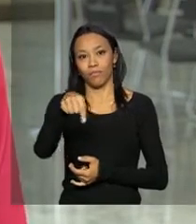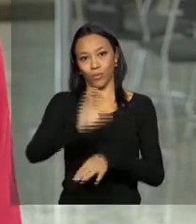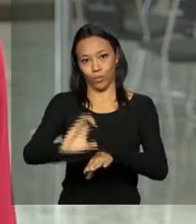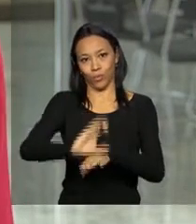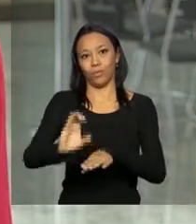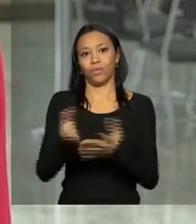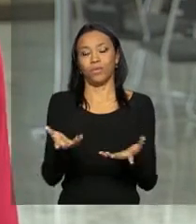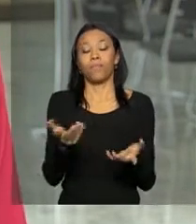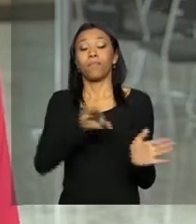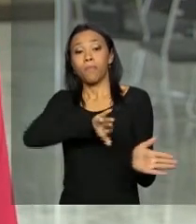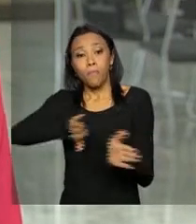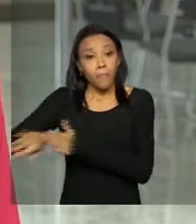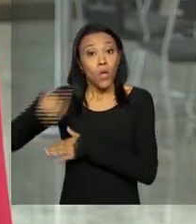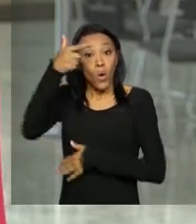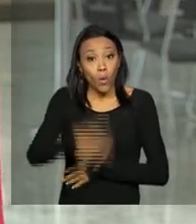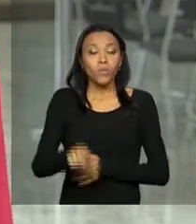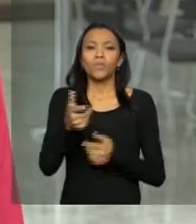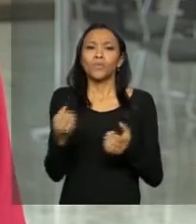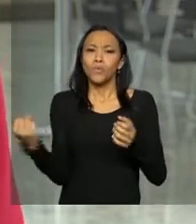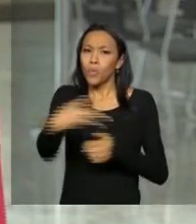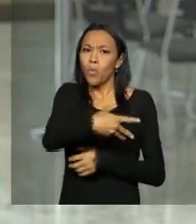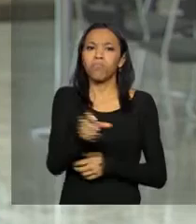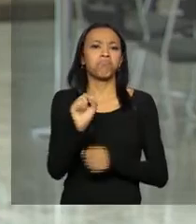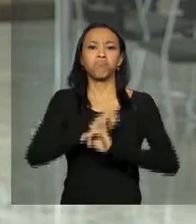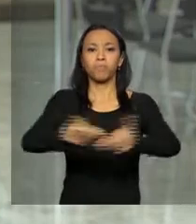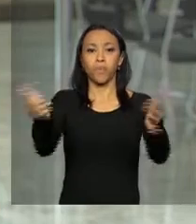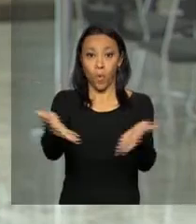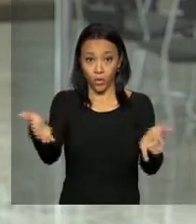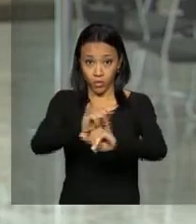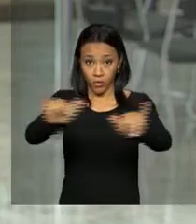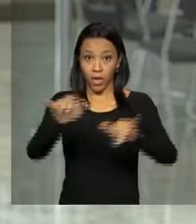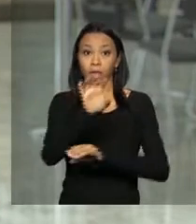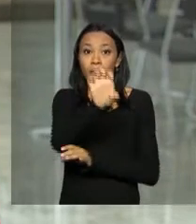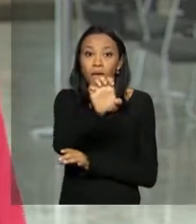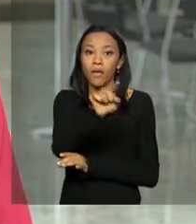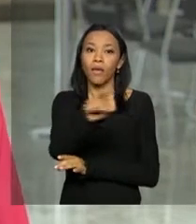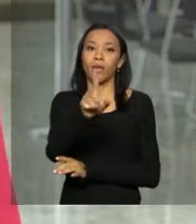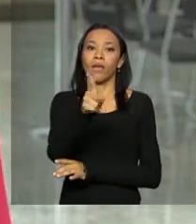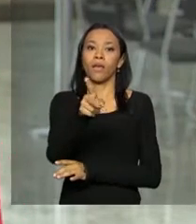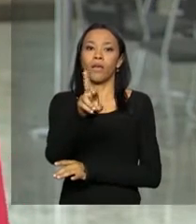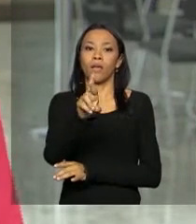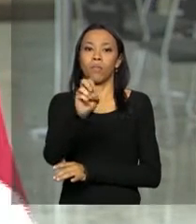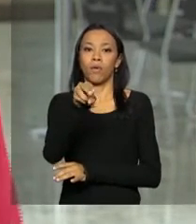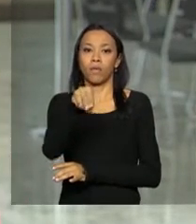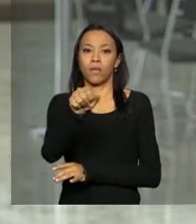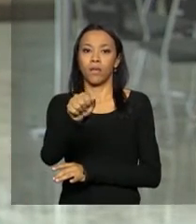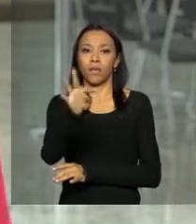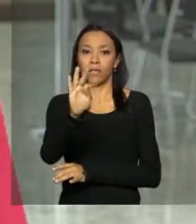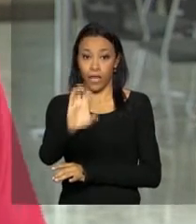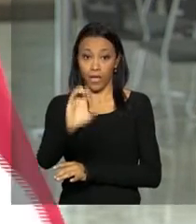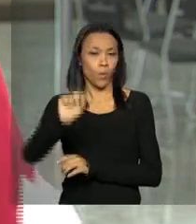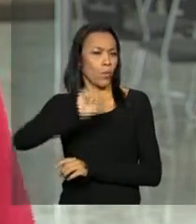outra novidade, Daniele, é o ePronatec, que o ministro anunciou hoje. Vai funcionar assim: as aulas,